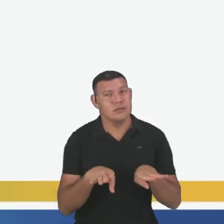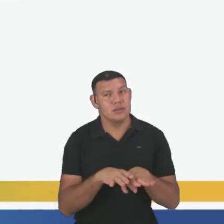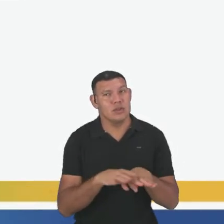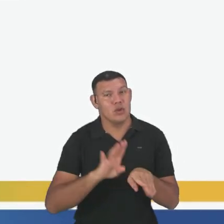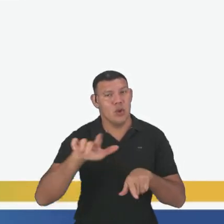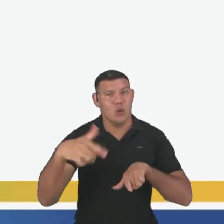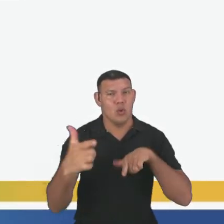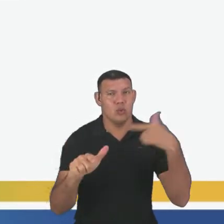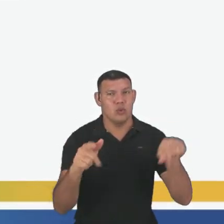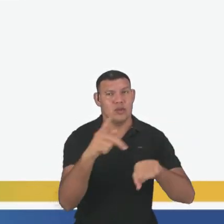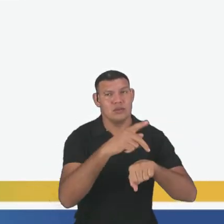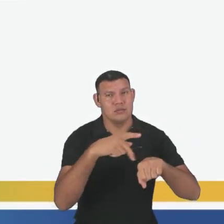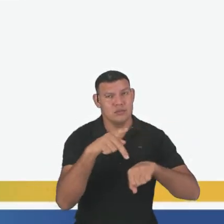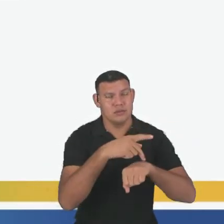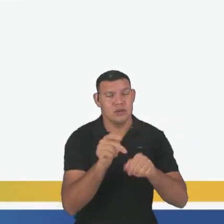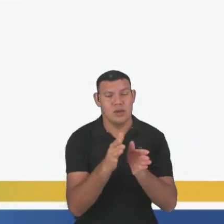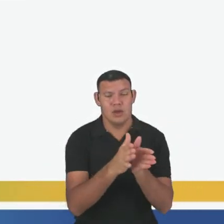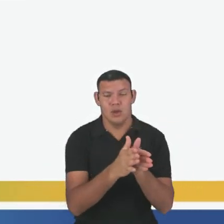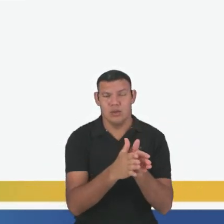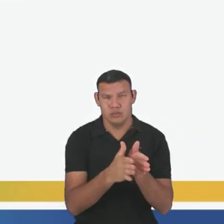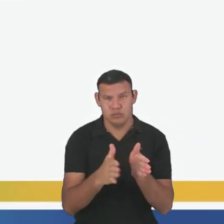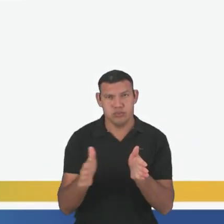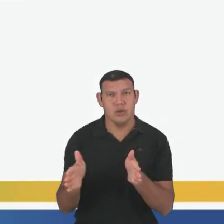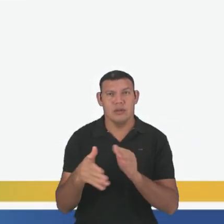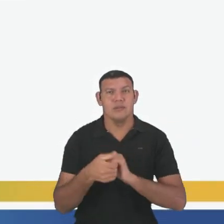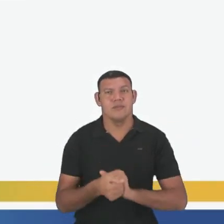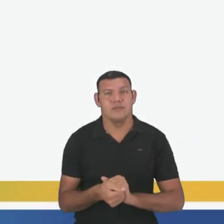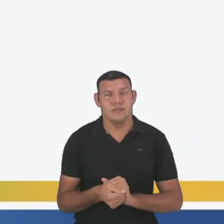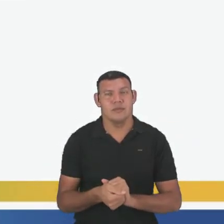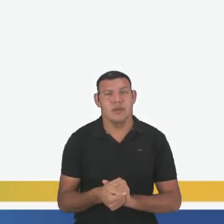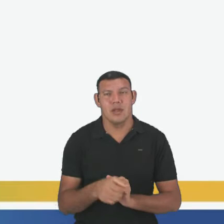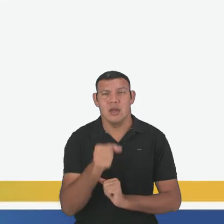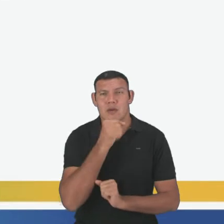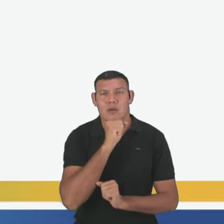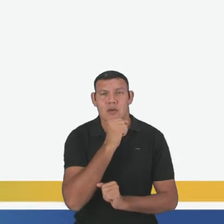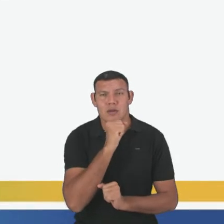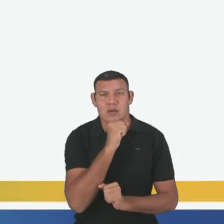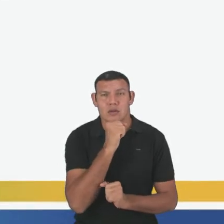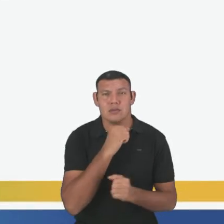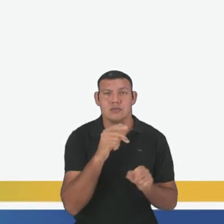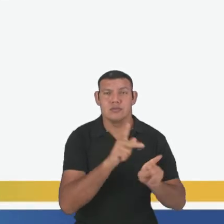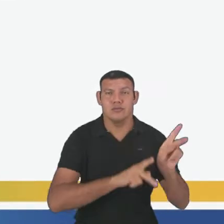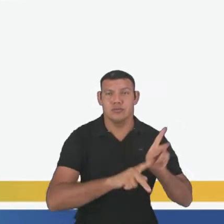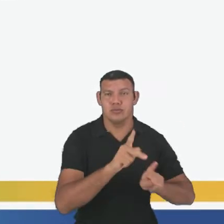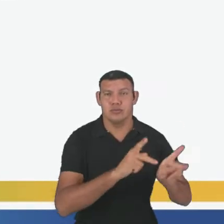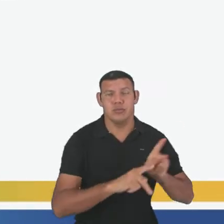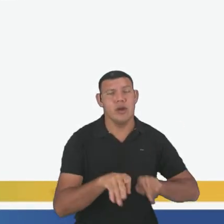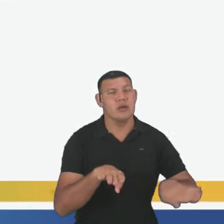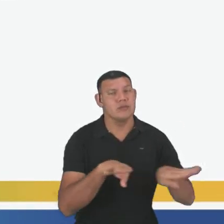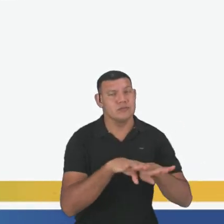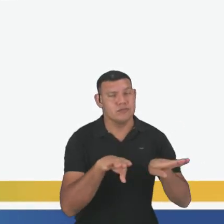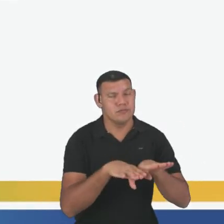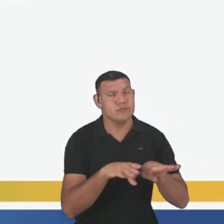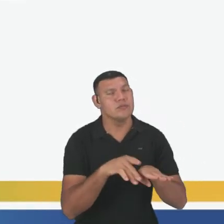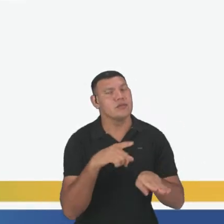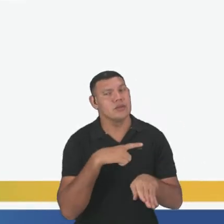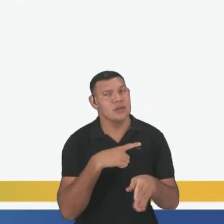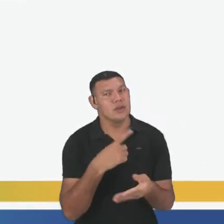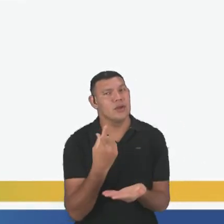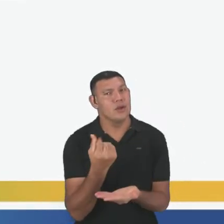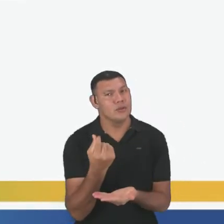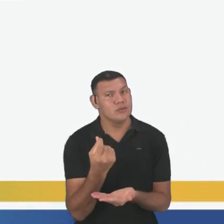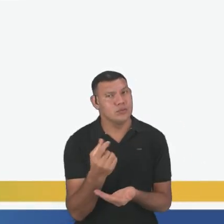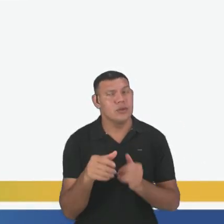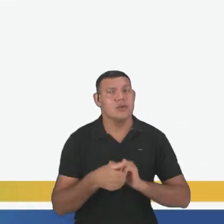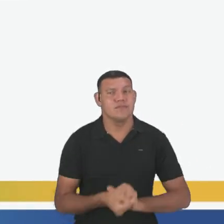países que vão entrar nesse processo ou que já estão de envelhecimento da população também têm outros custos, que